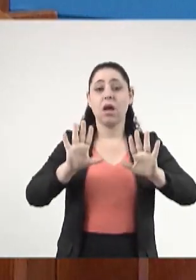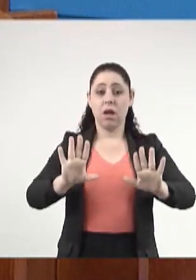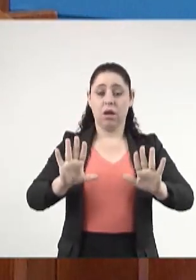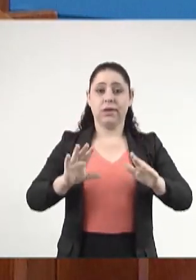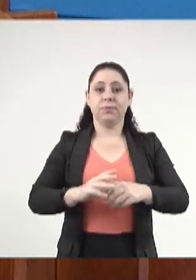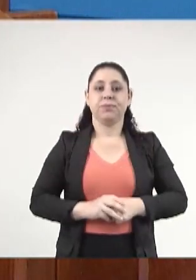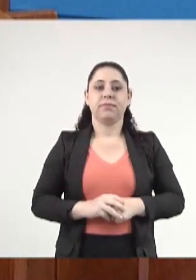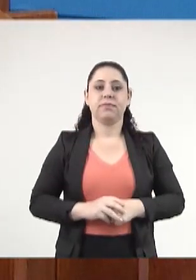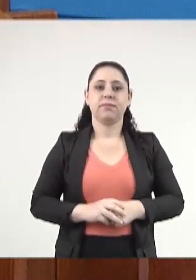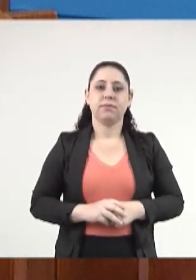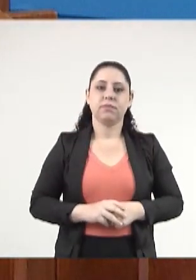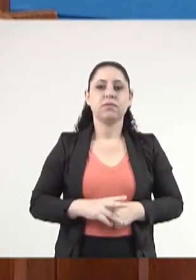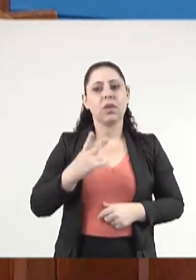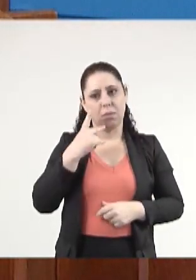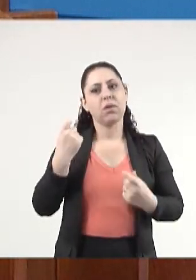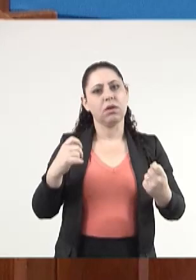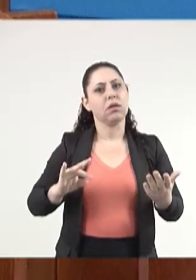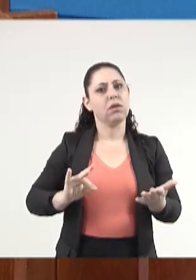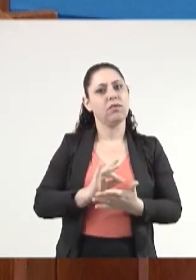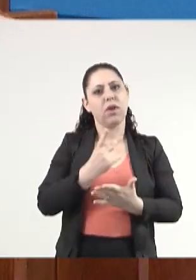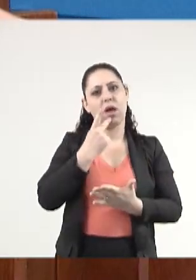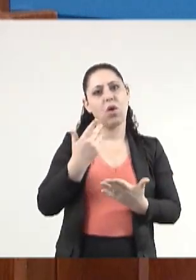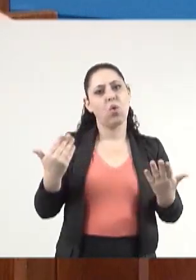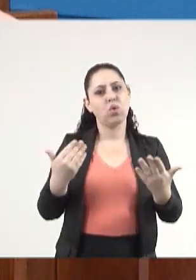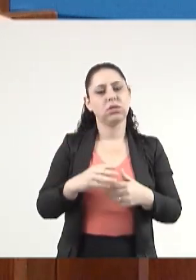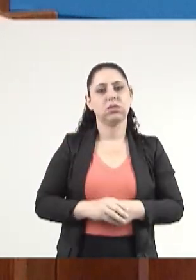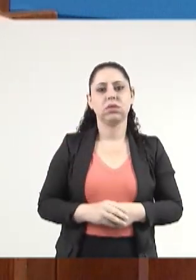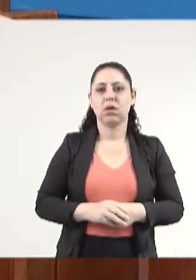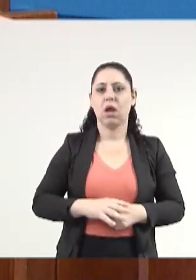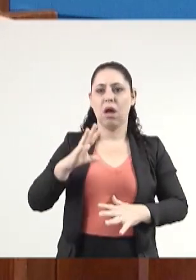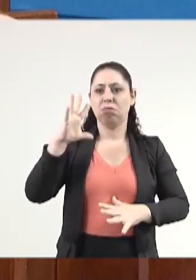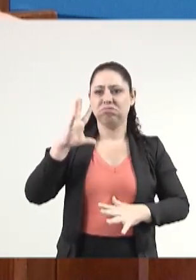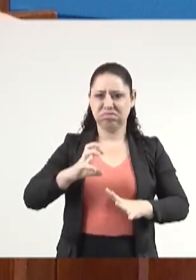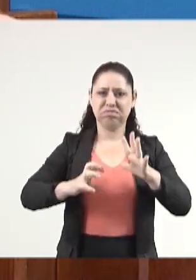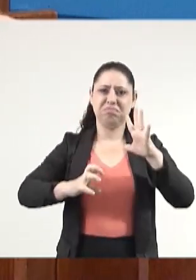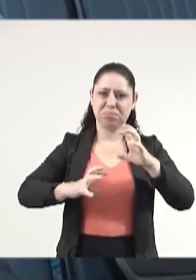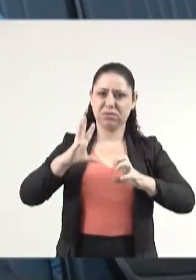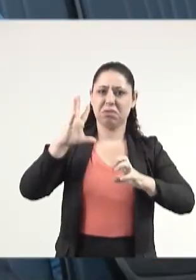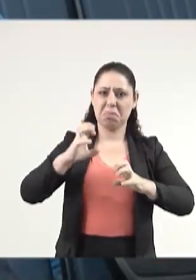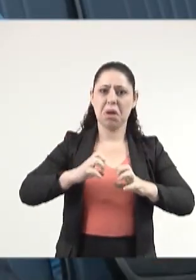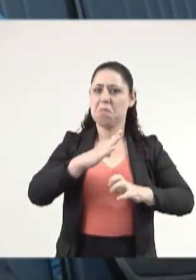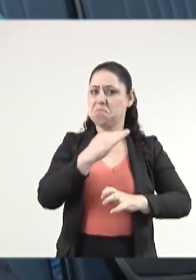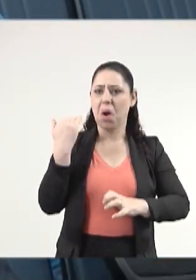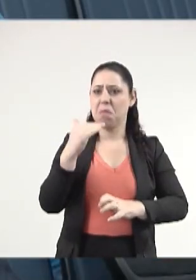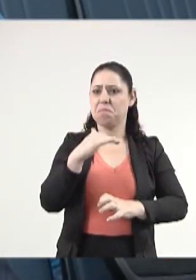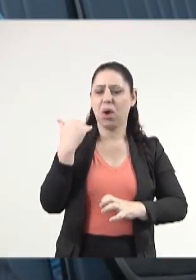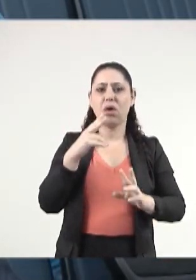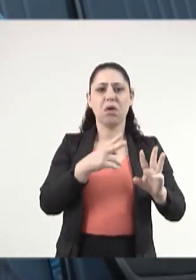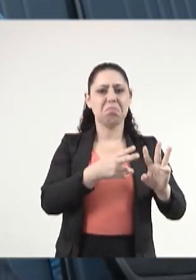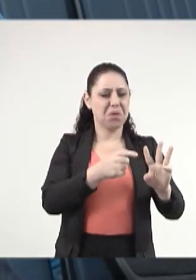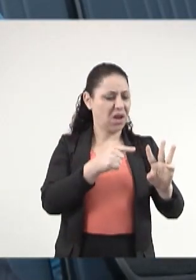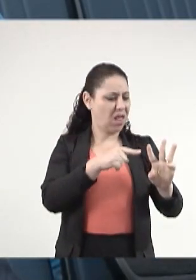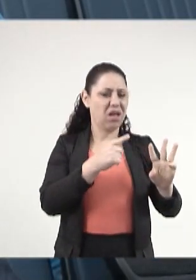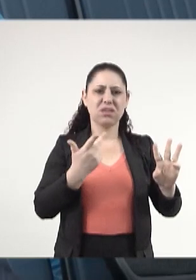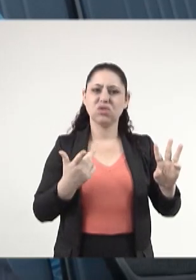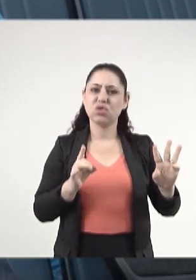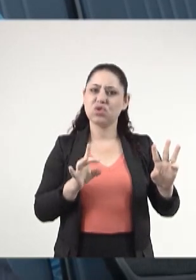Agora, uma coisa tem que ser registrada aqui: nesses conflitos só morrem os